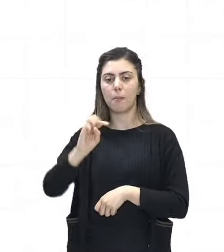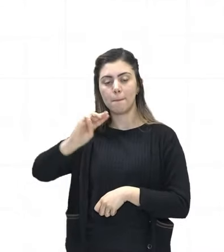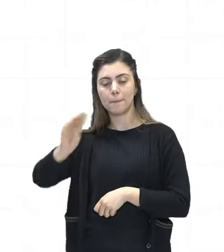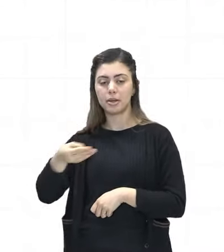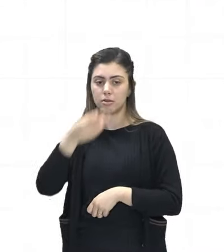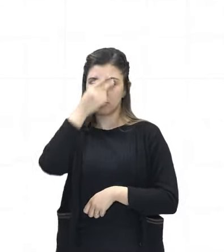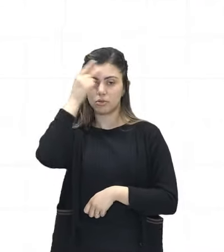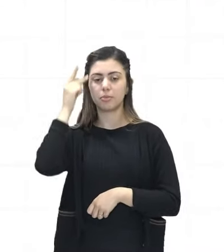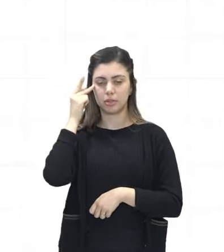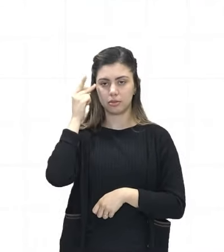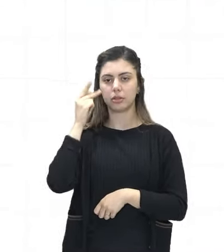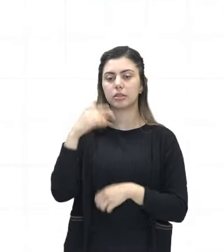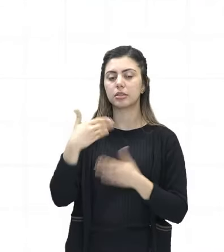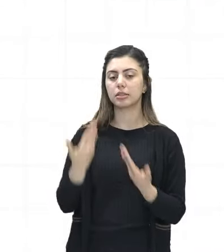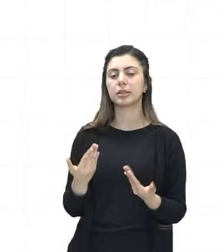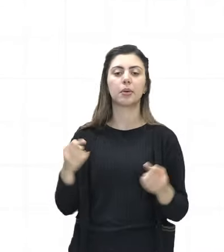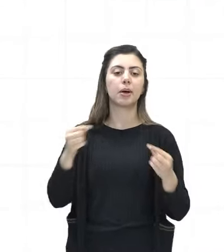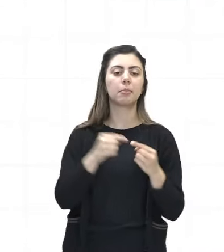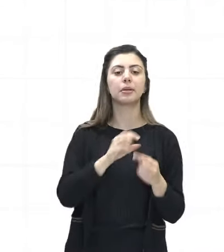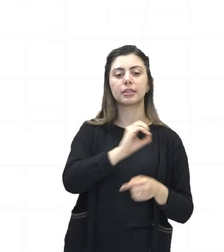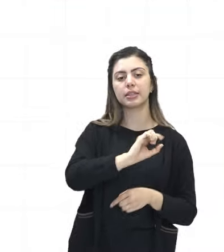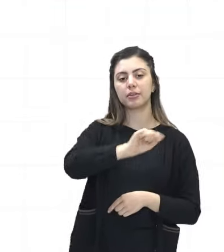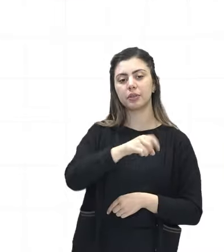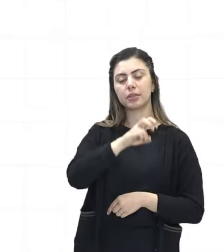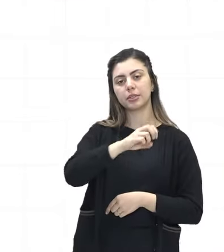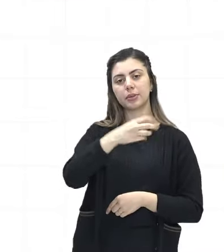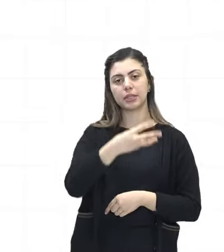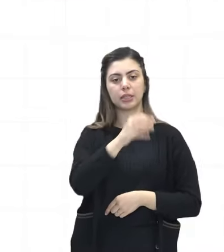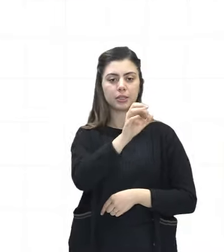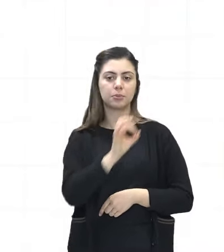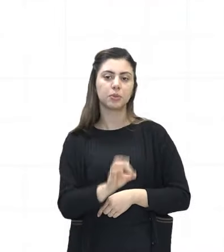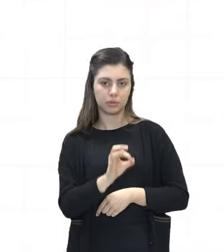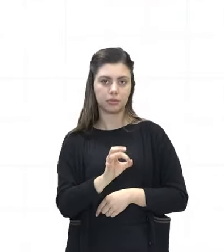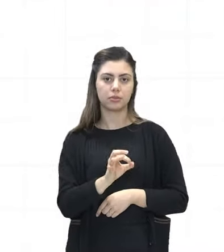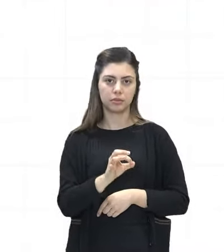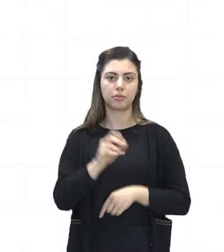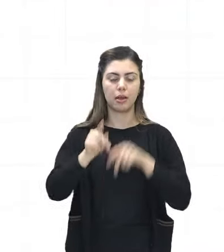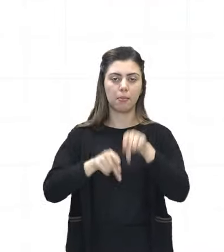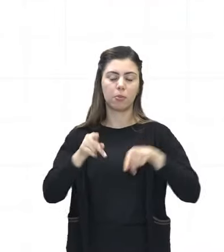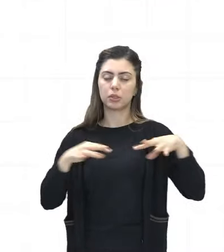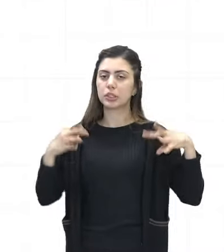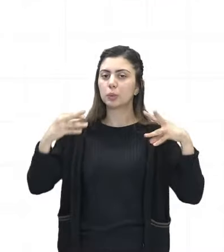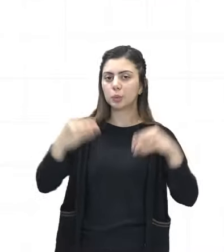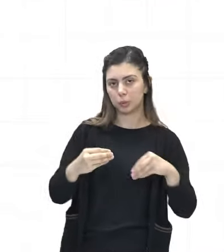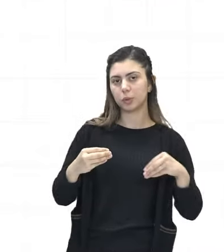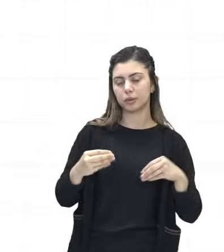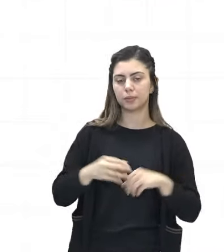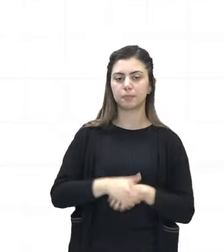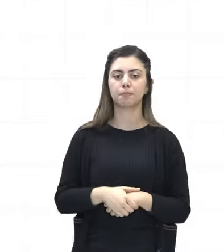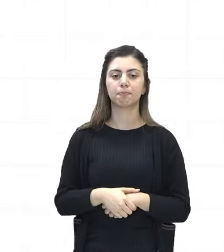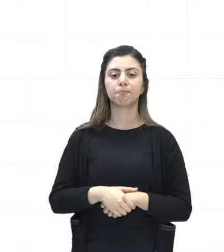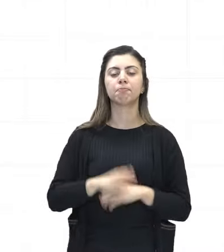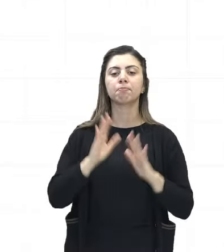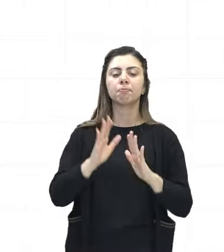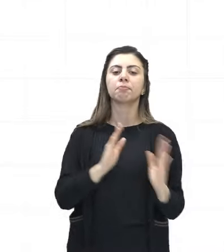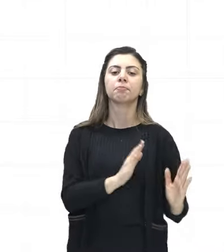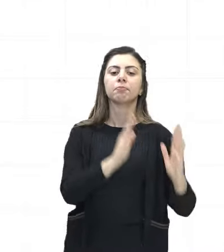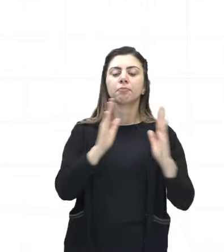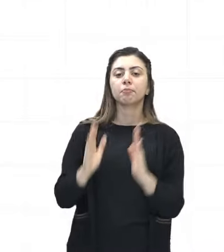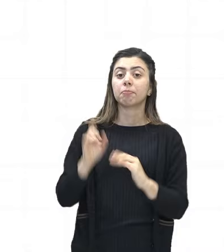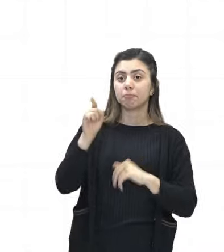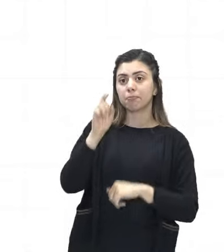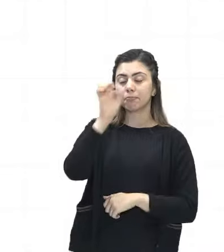habitantes isso representa 0,53 por de toda a população do do planeta tá a